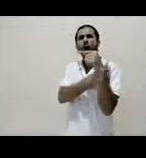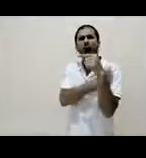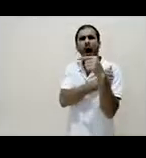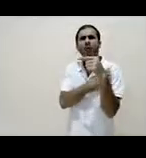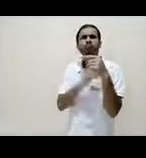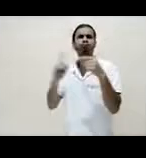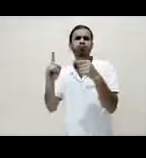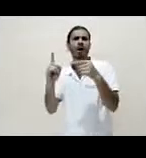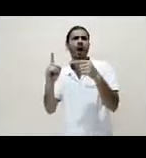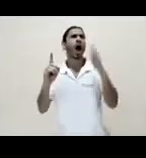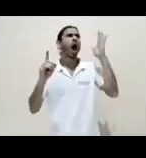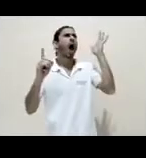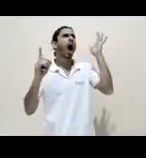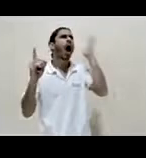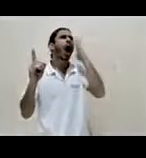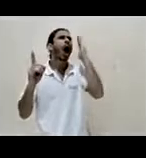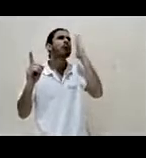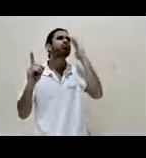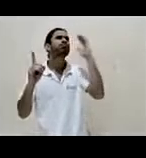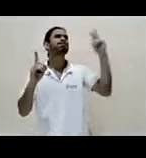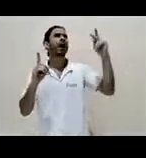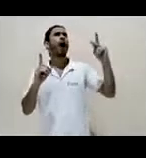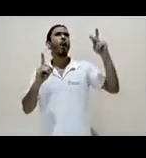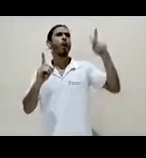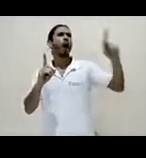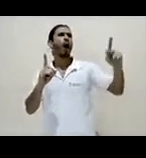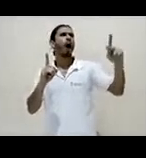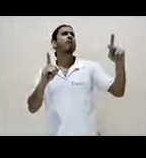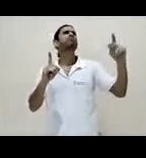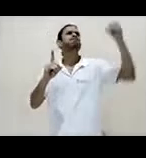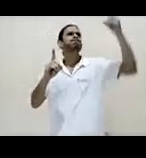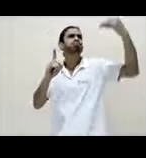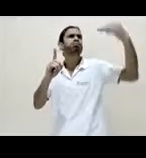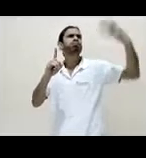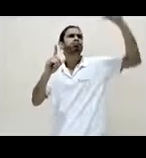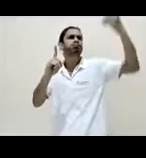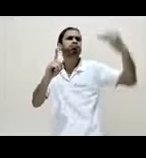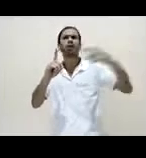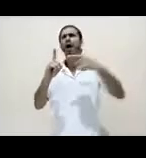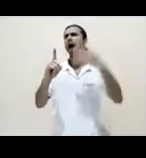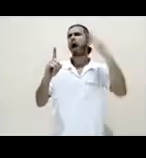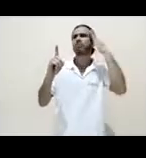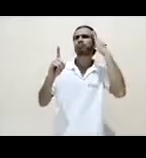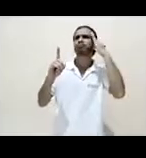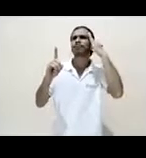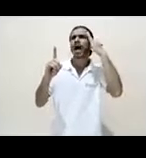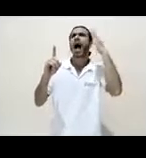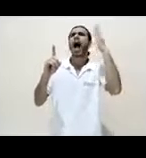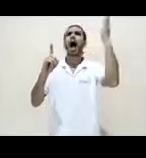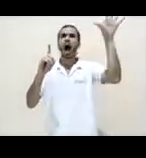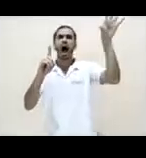quais são as variáveis que se precisa para poder, né, construir aquele código? Será que